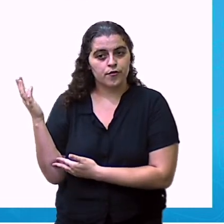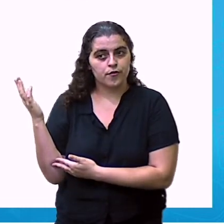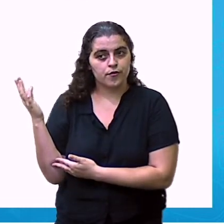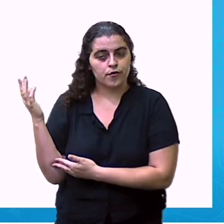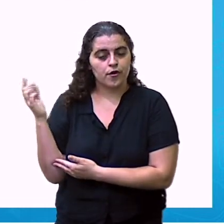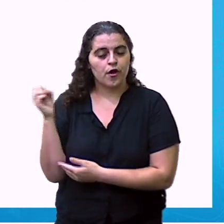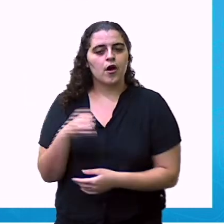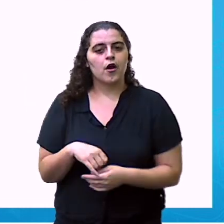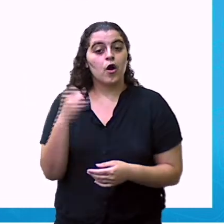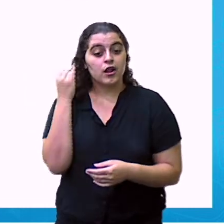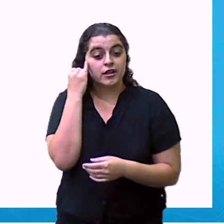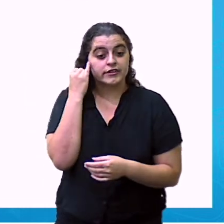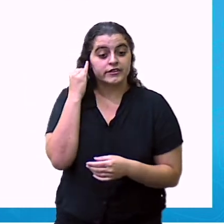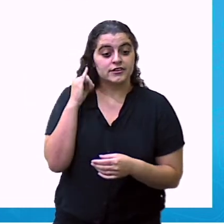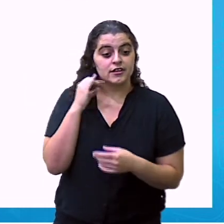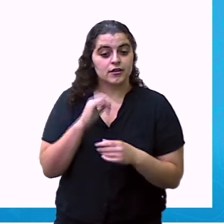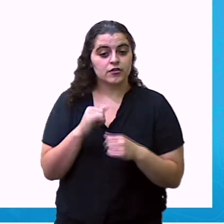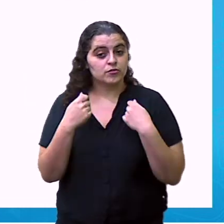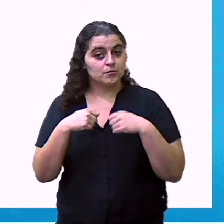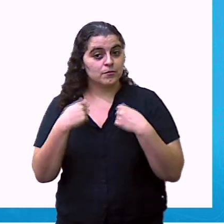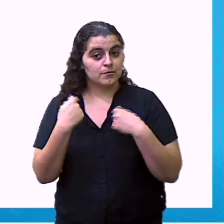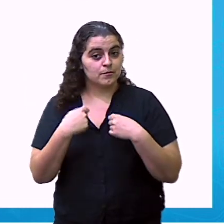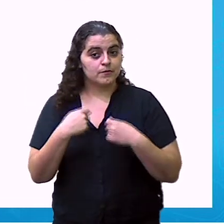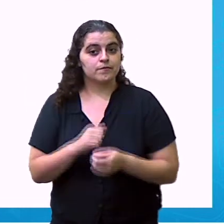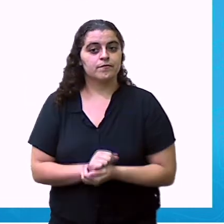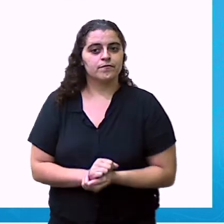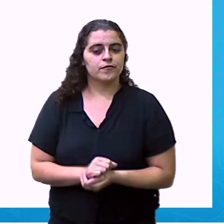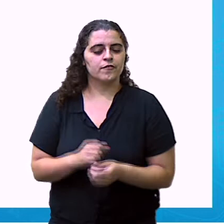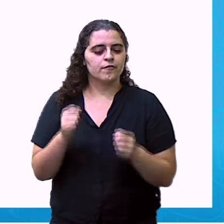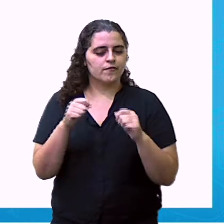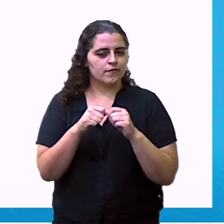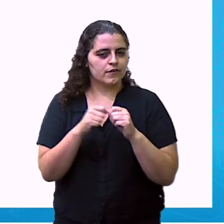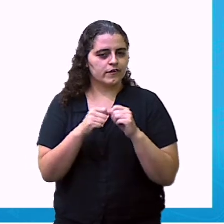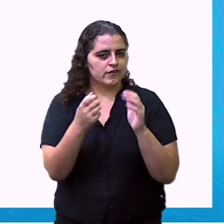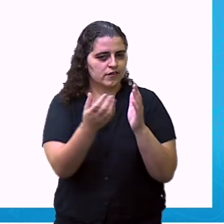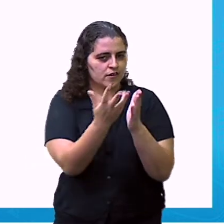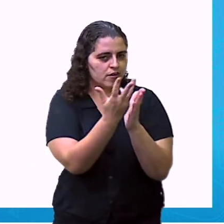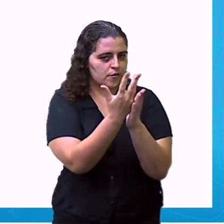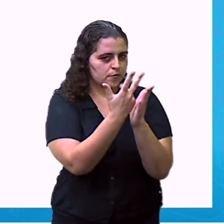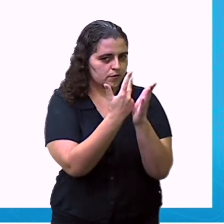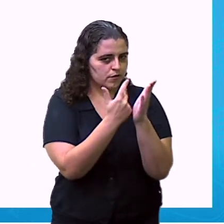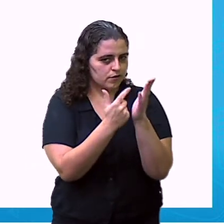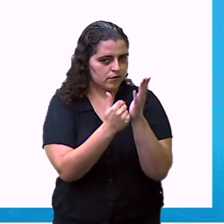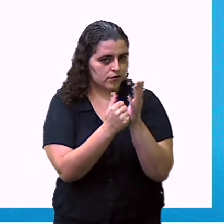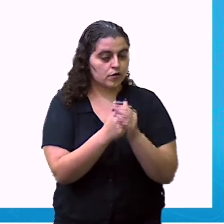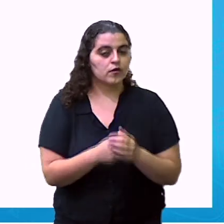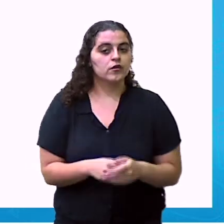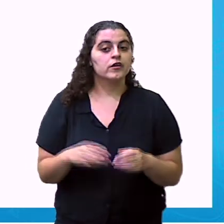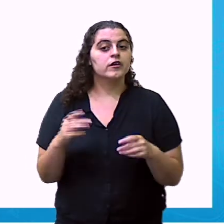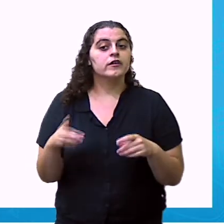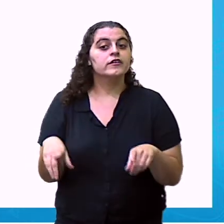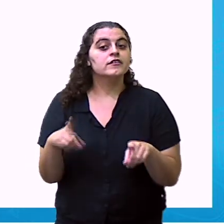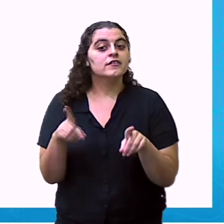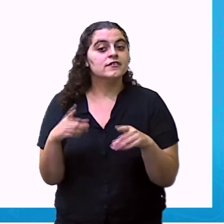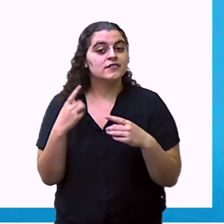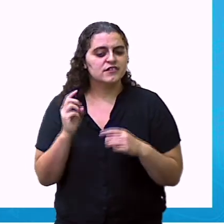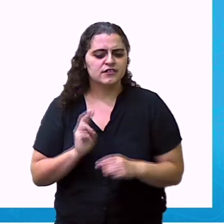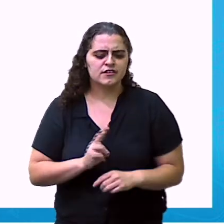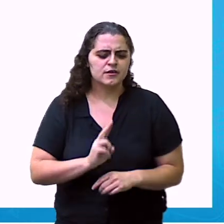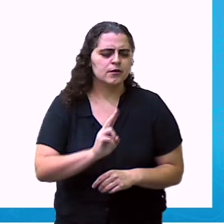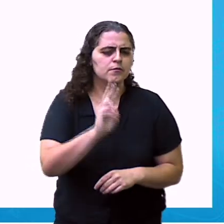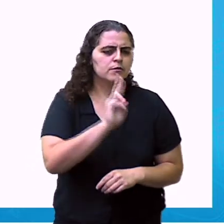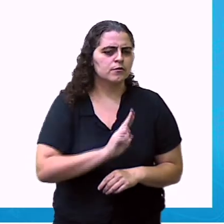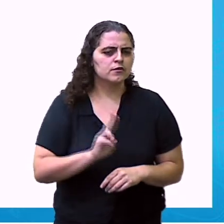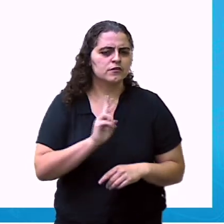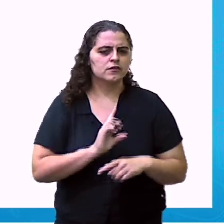reforçando a ideia de que nós precisamos fazer uma figura na sua totalidade sempre com o denominador.